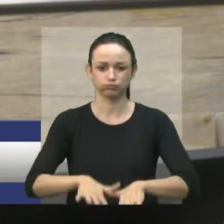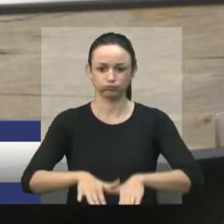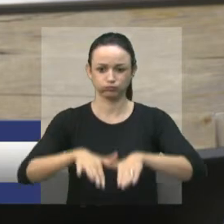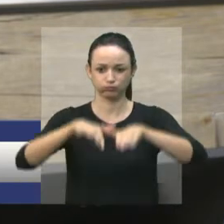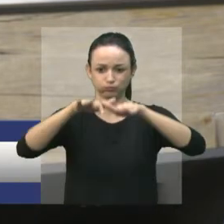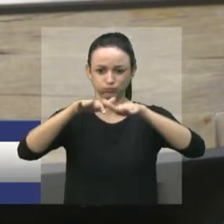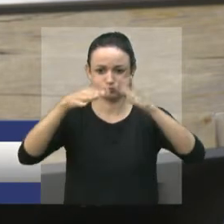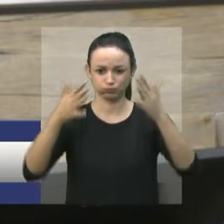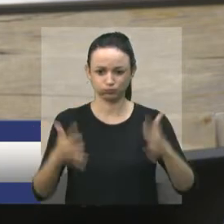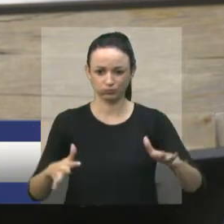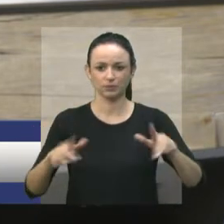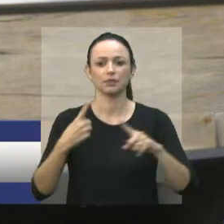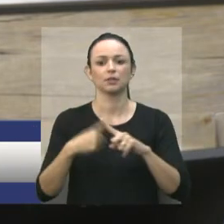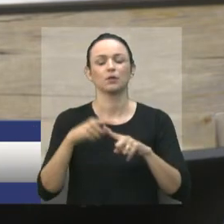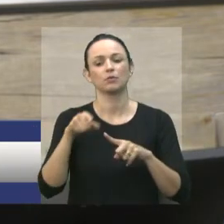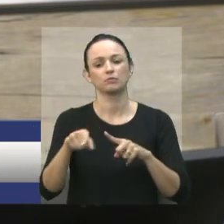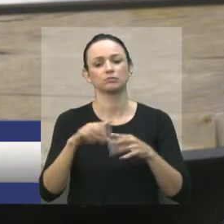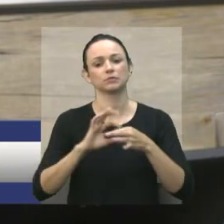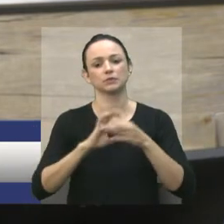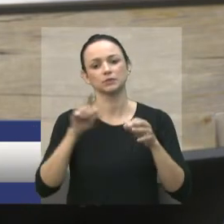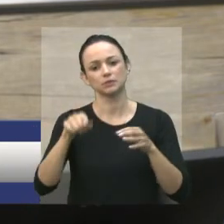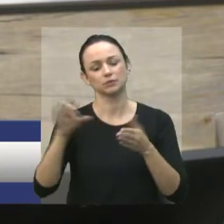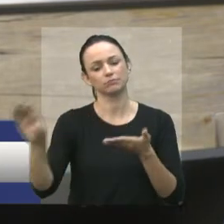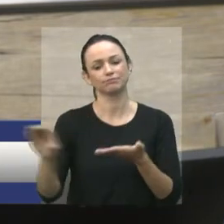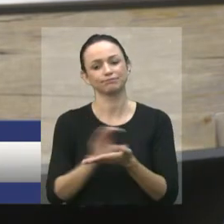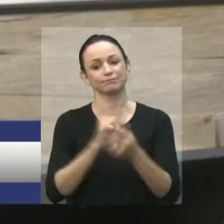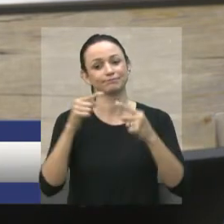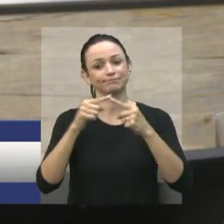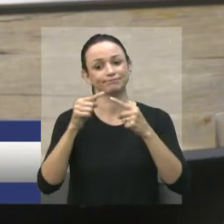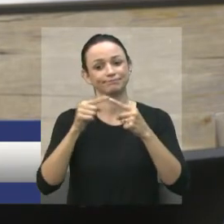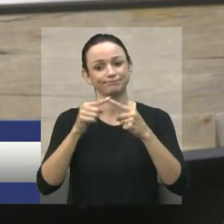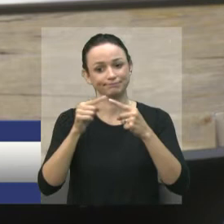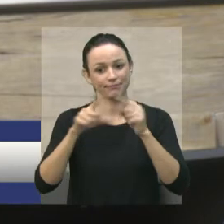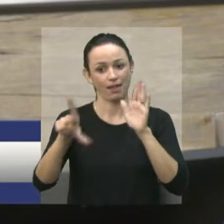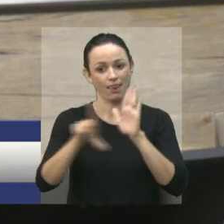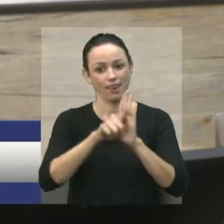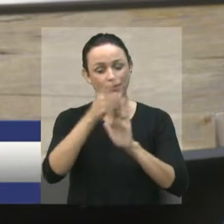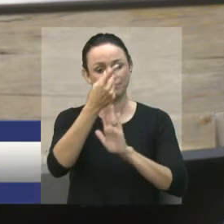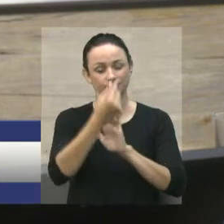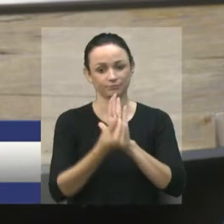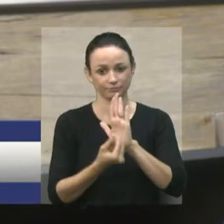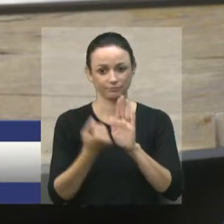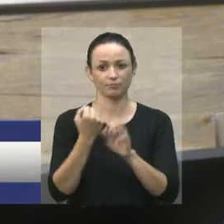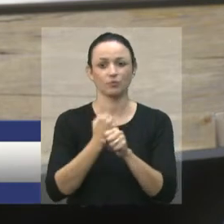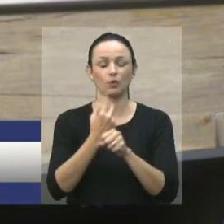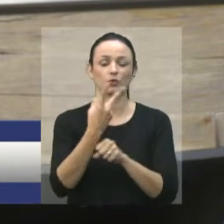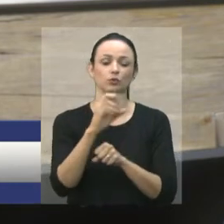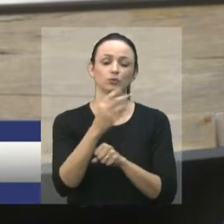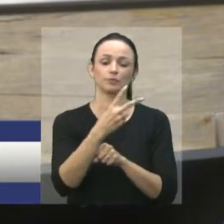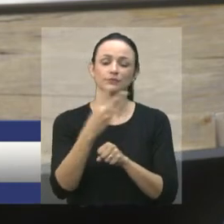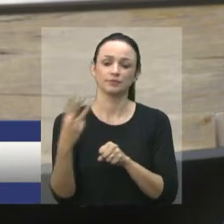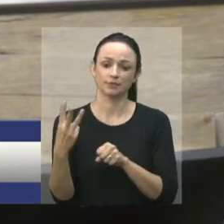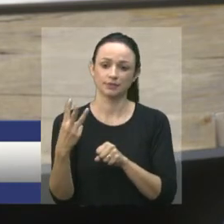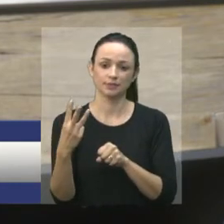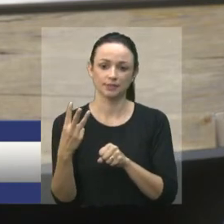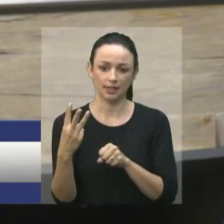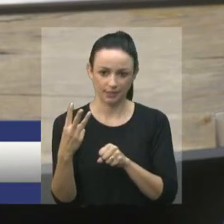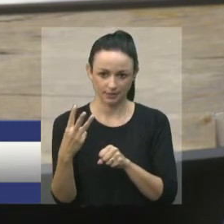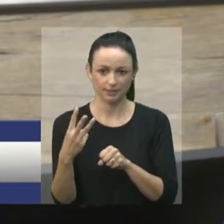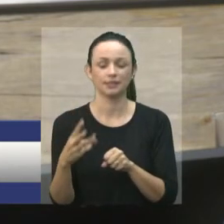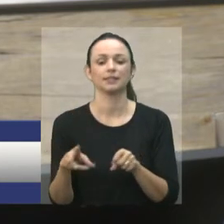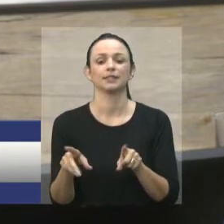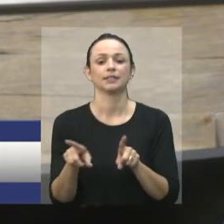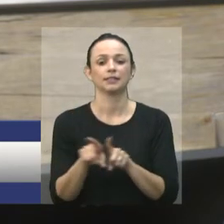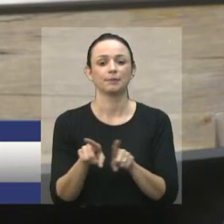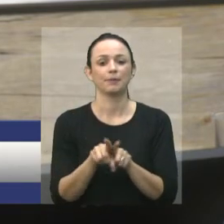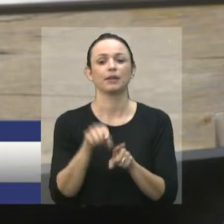enchentes, prevendo que sejam deixados os recursos correspondentes na lei orçamentária para o exercício financeiro de 2023,